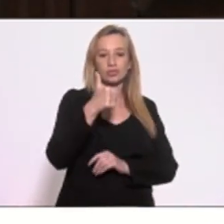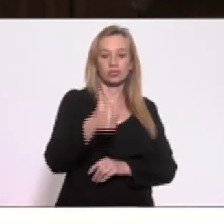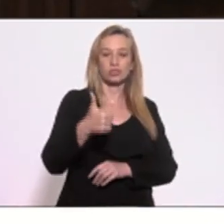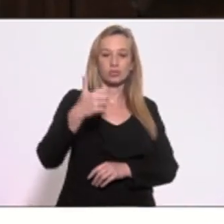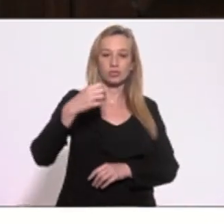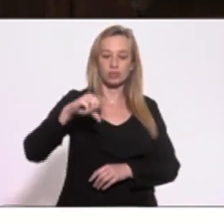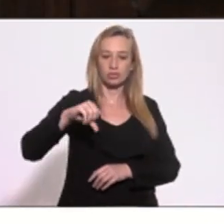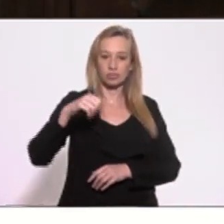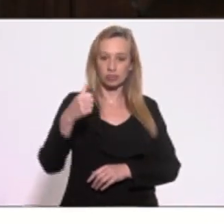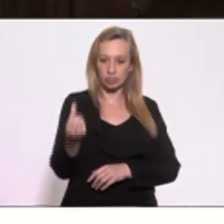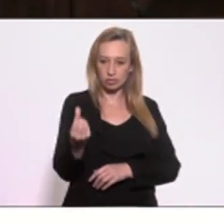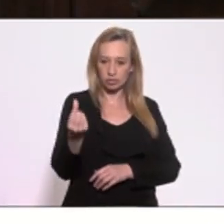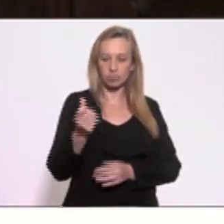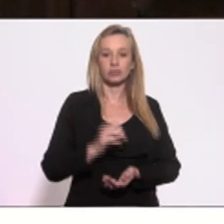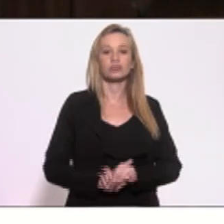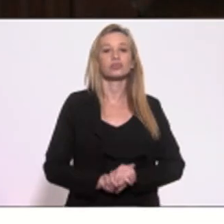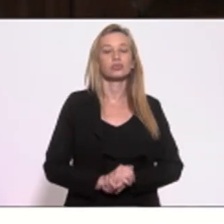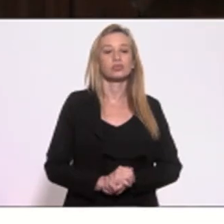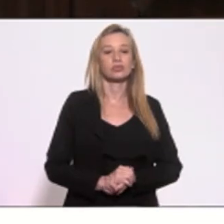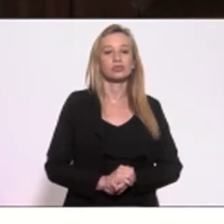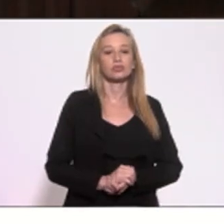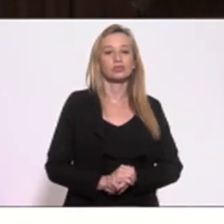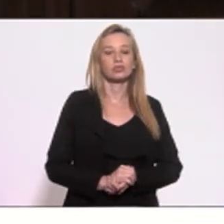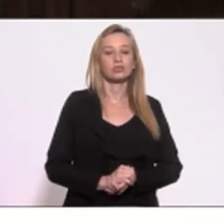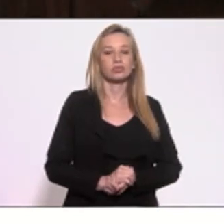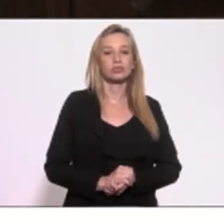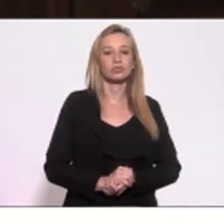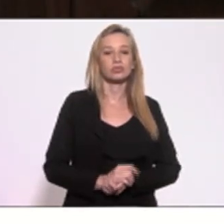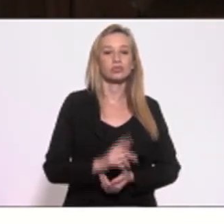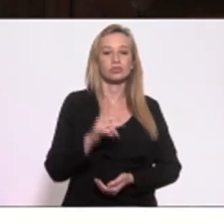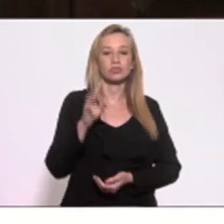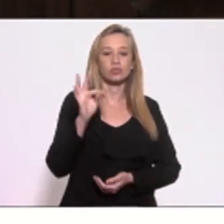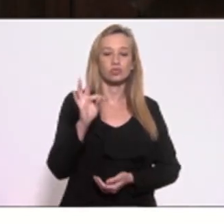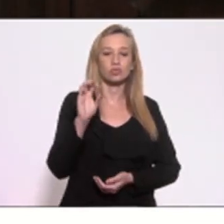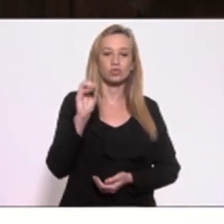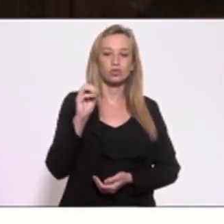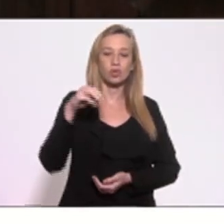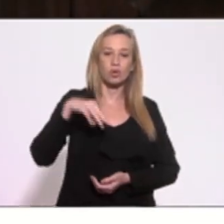3496, que determina o tombamento